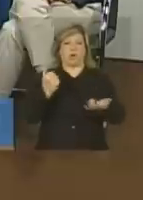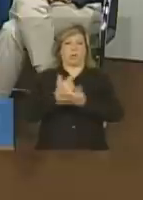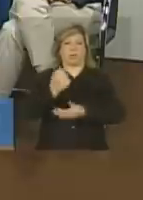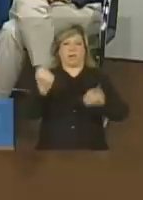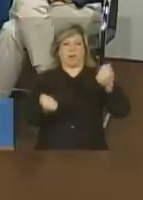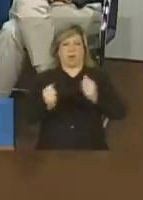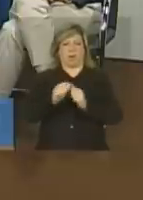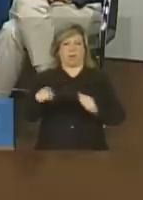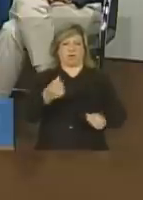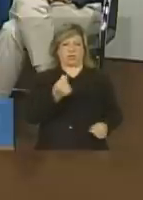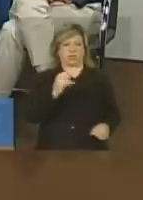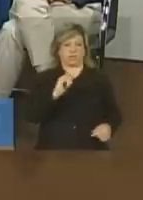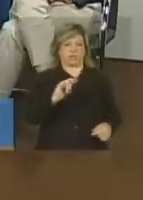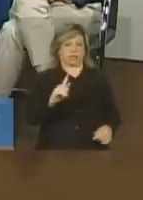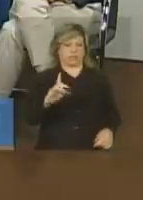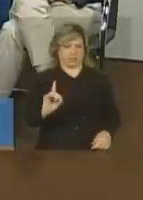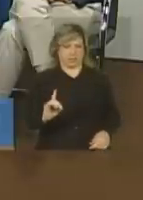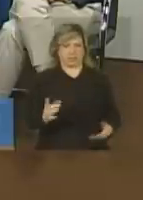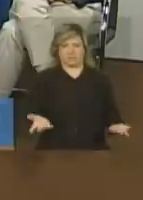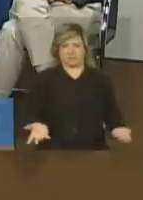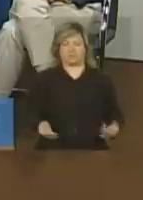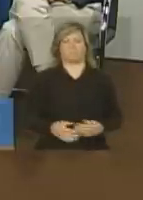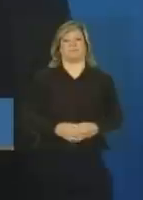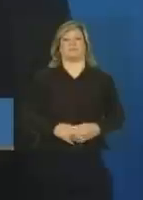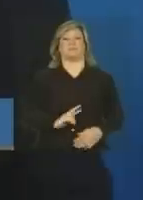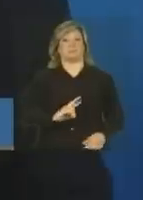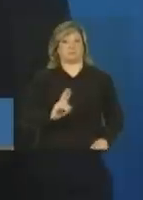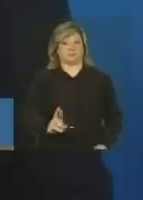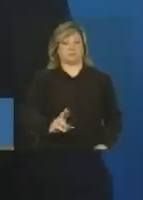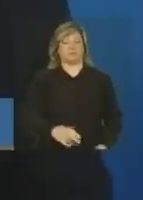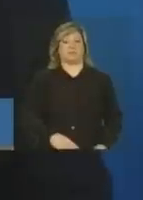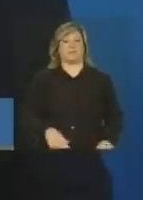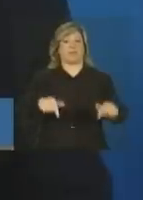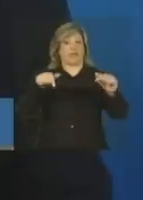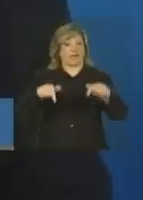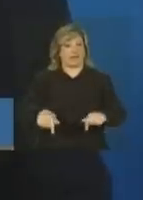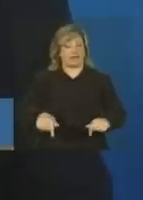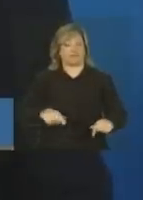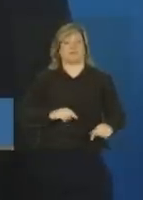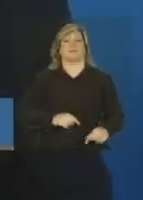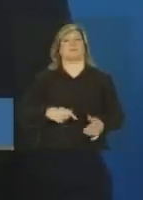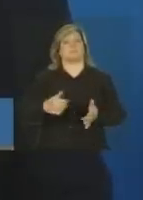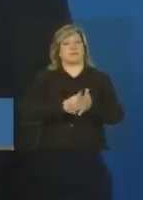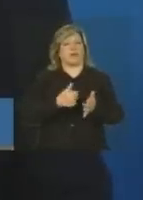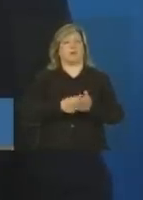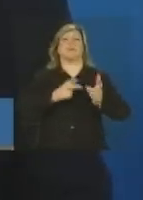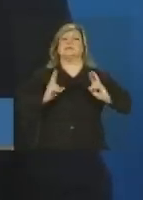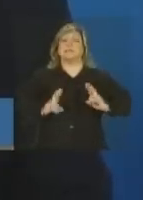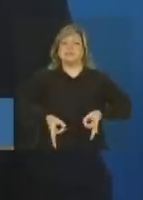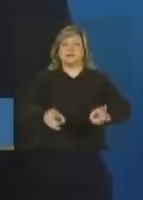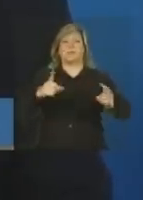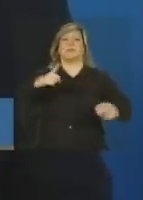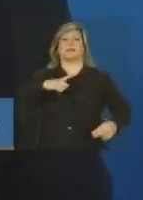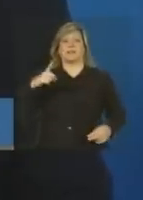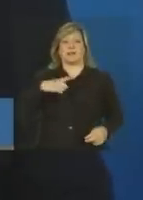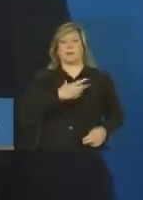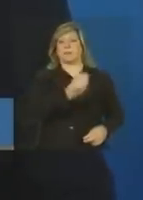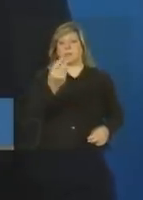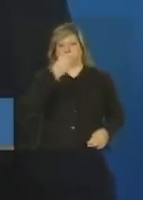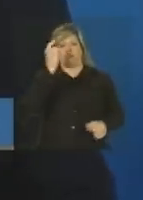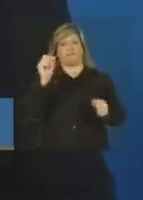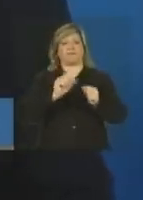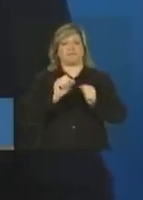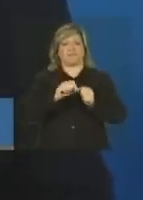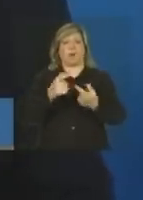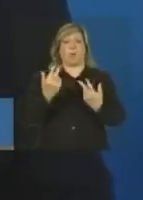automóvel. Ah, muito bem. Essa pergunta, geralmente, ela é muito recorrente, tá? Em relação à questão da aquisição